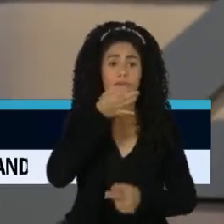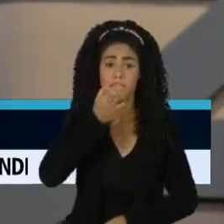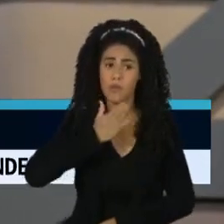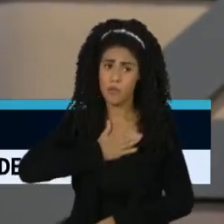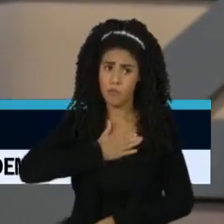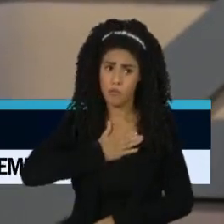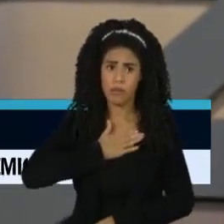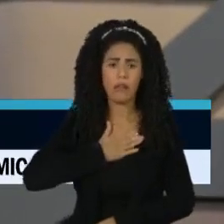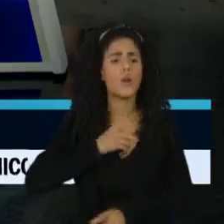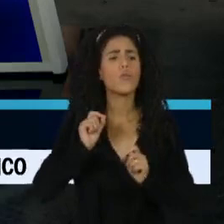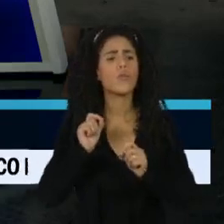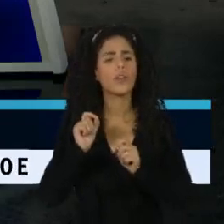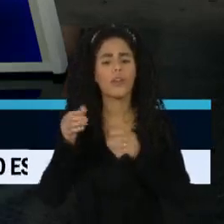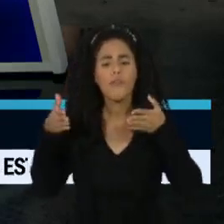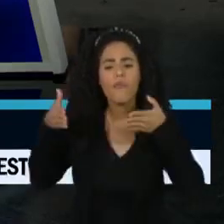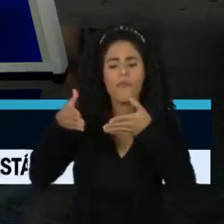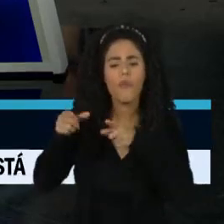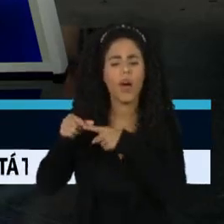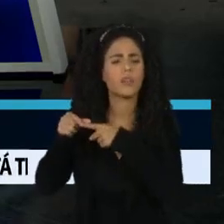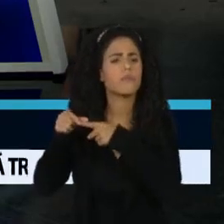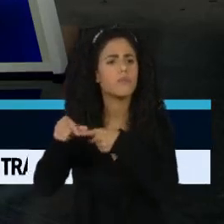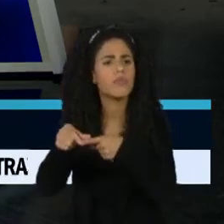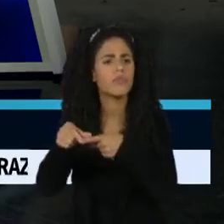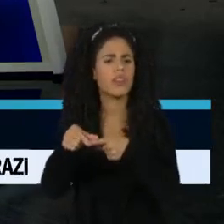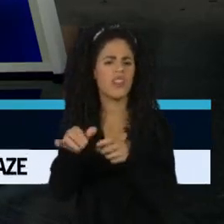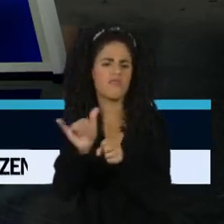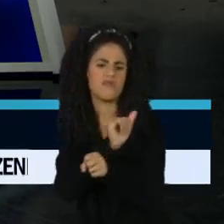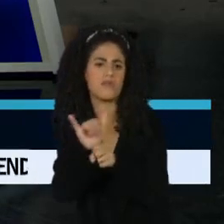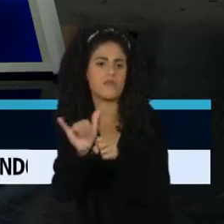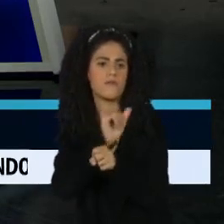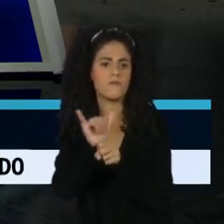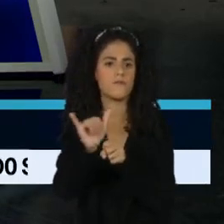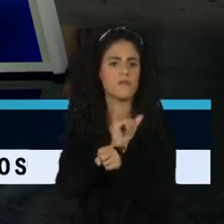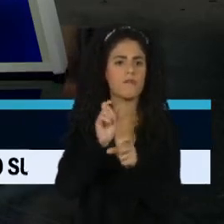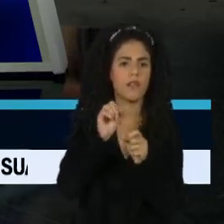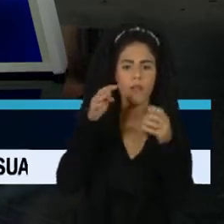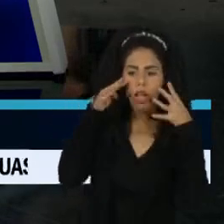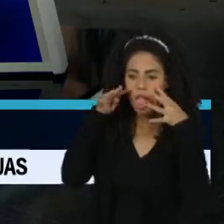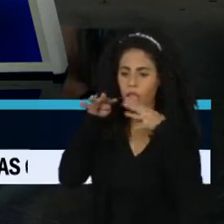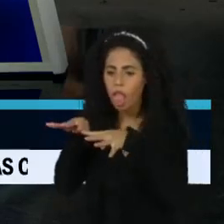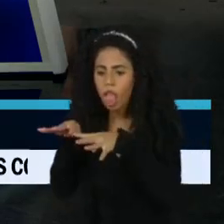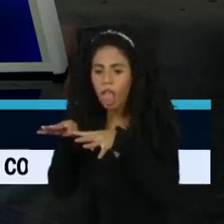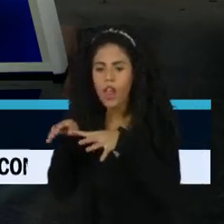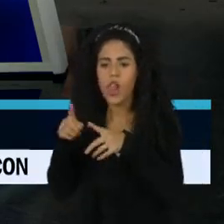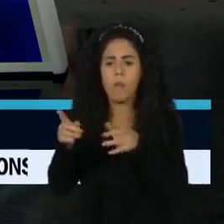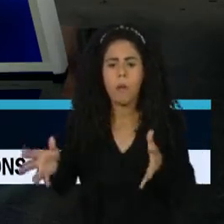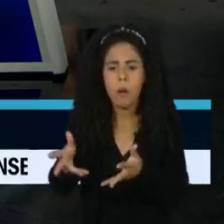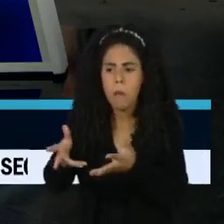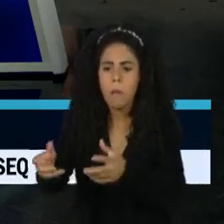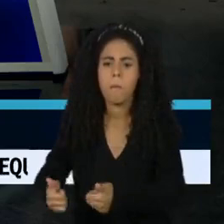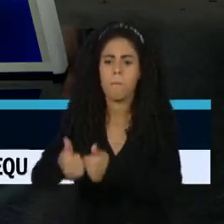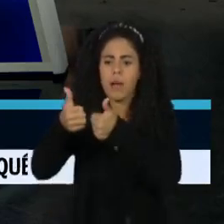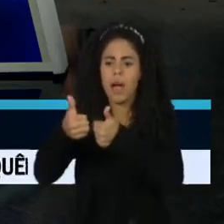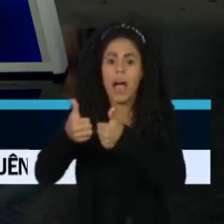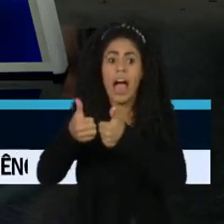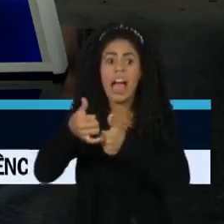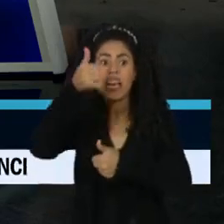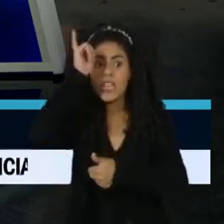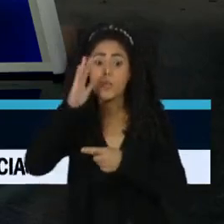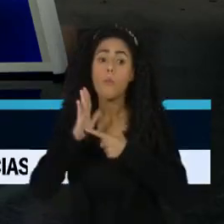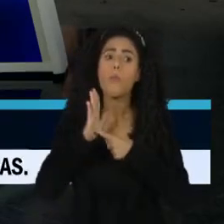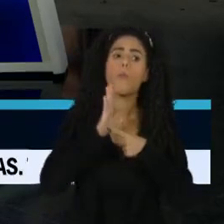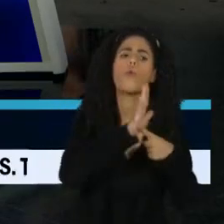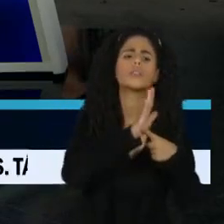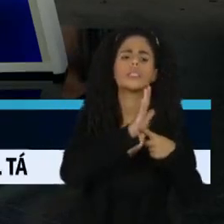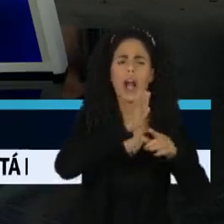temas periféricos, que eu acho que é uma estratégia de desviar para os graves problemas que o Brasil está vivendo. Quer dizer, então,